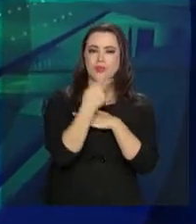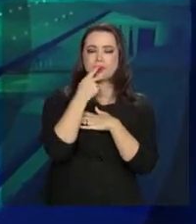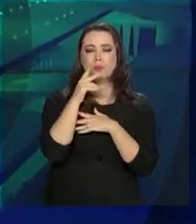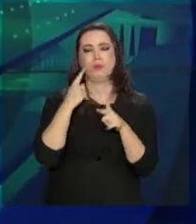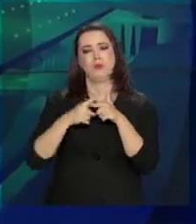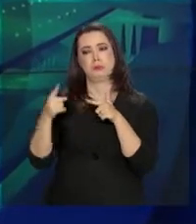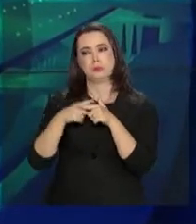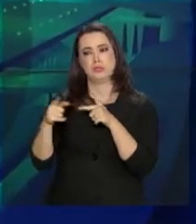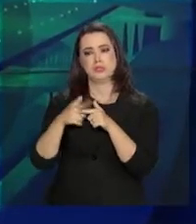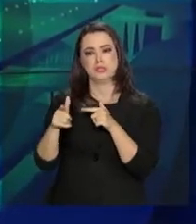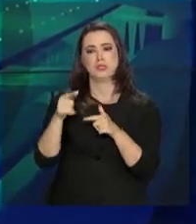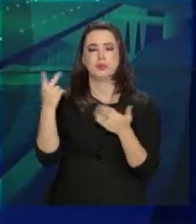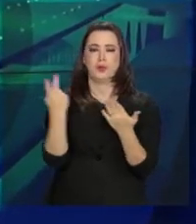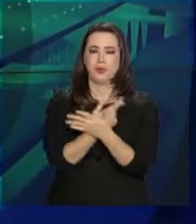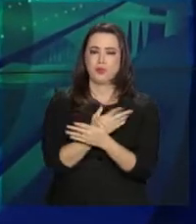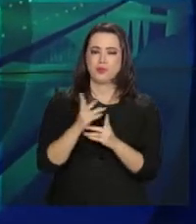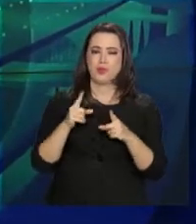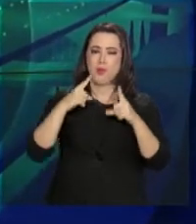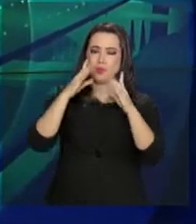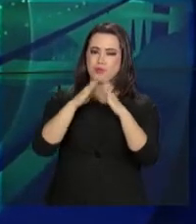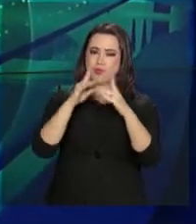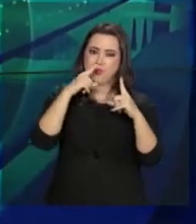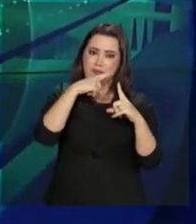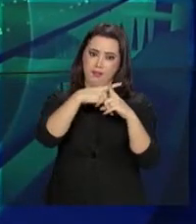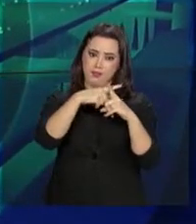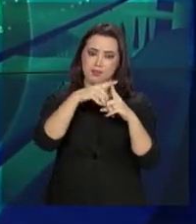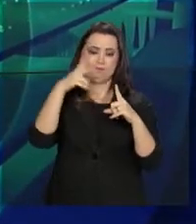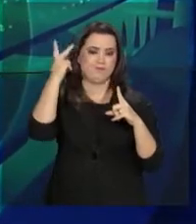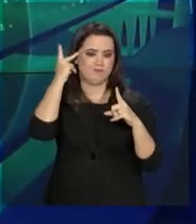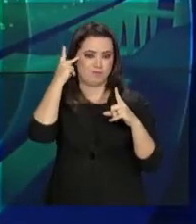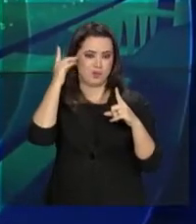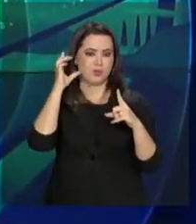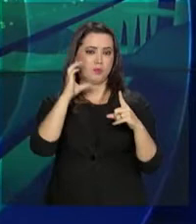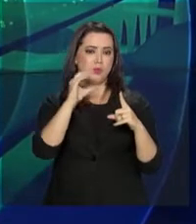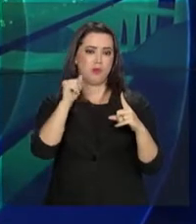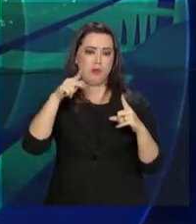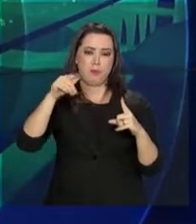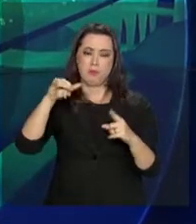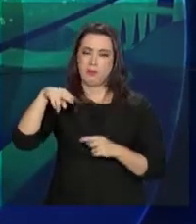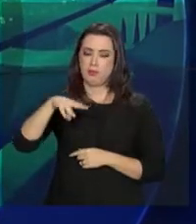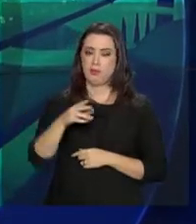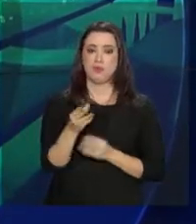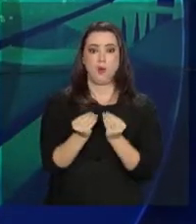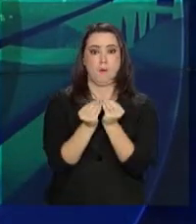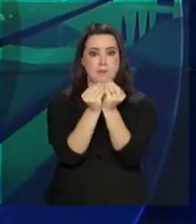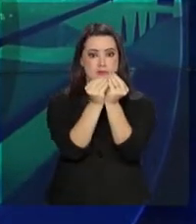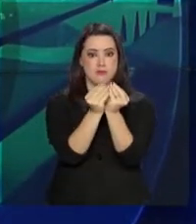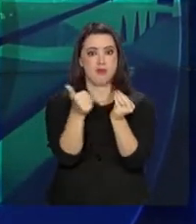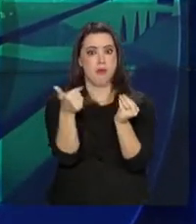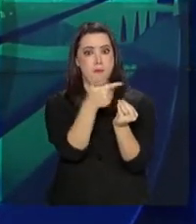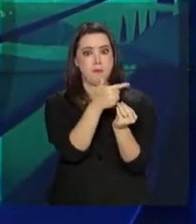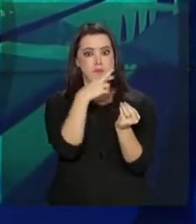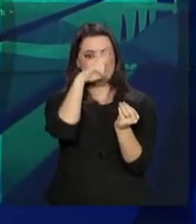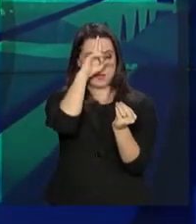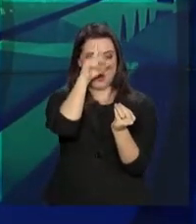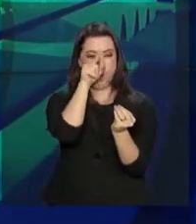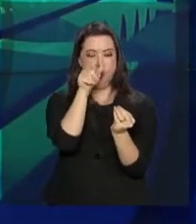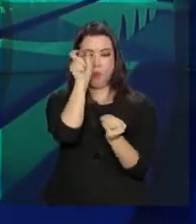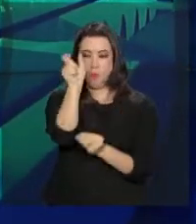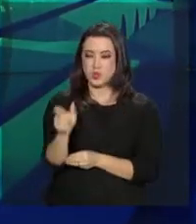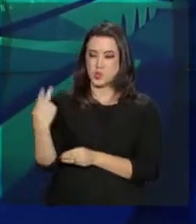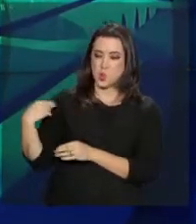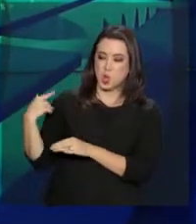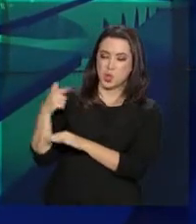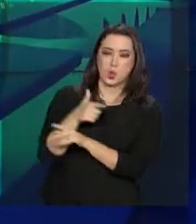tragédia que aconteceu hoje em uma igreja em campinas são paulo durante uma missa por volta do meio dia um homem matou a tiros quatro pessoas